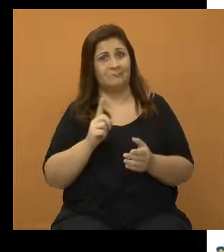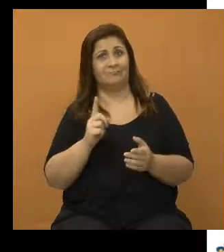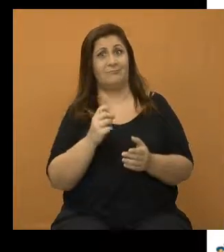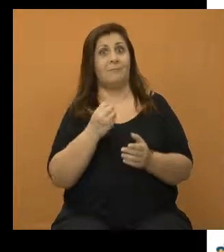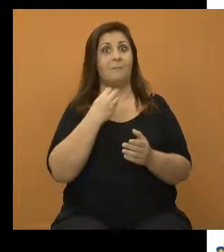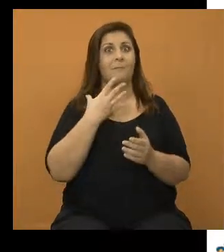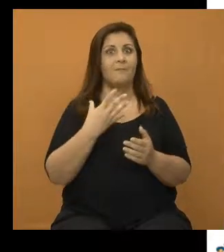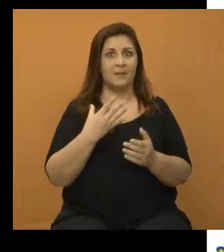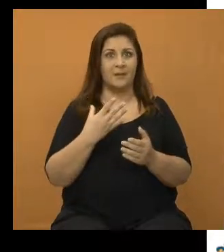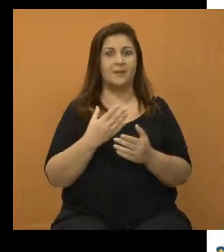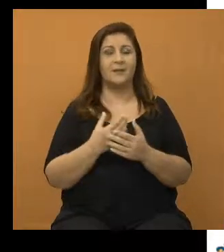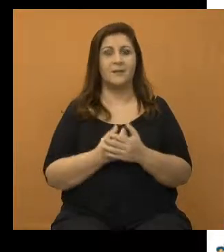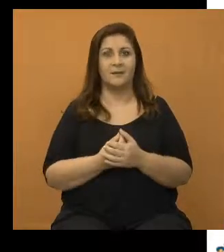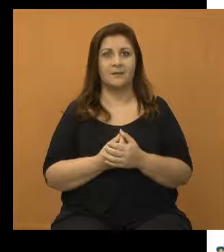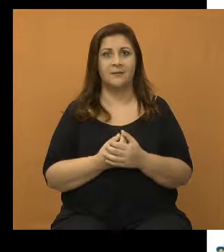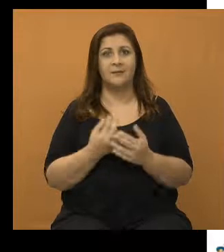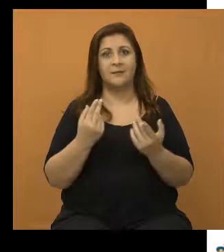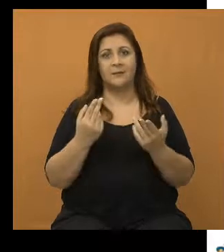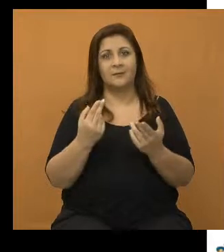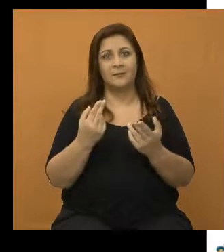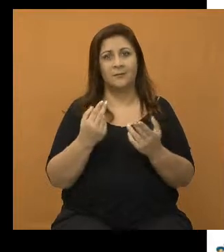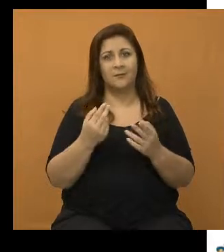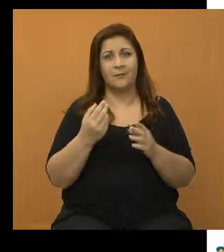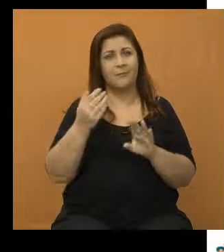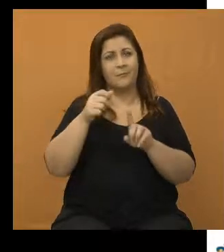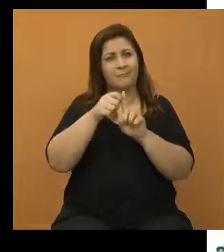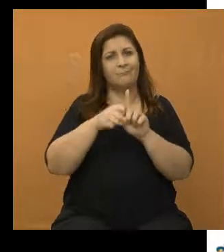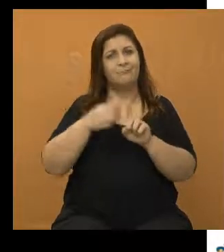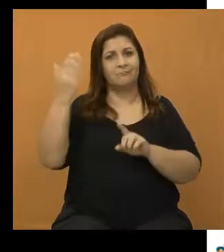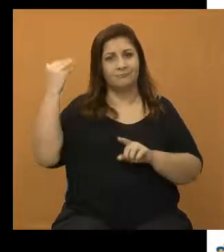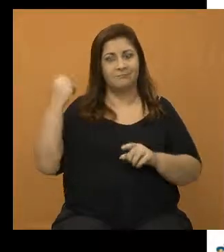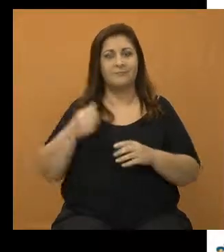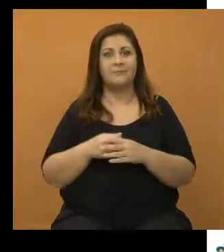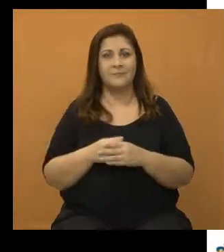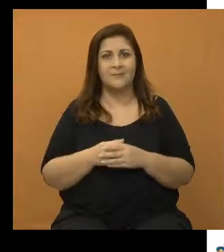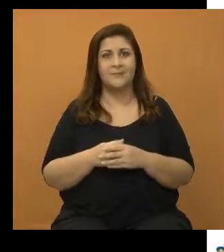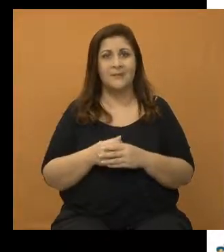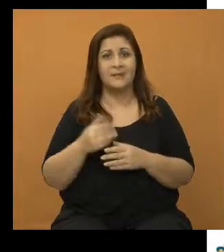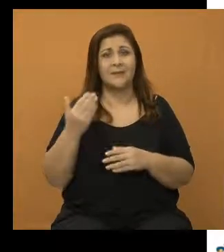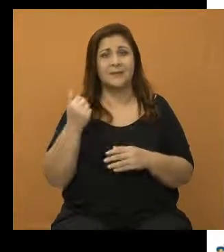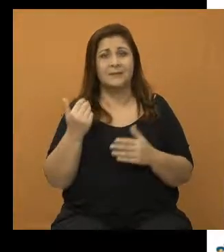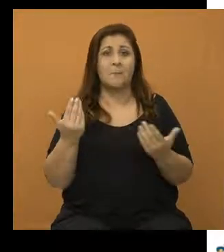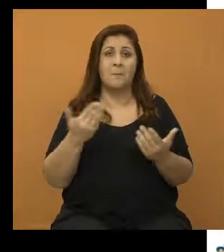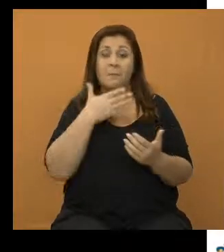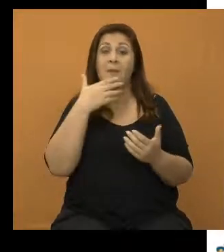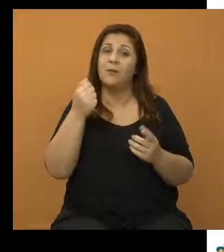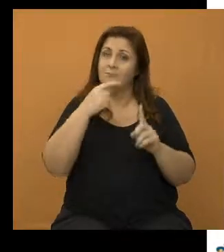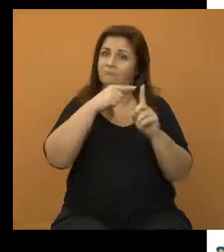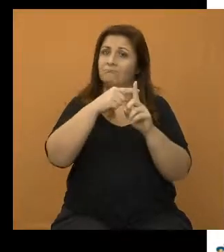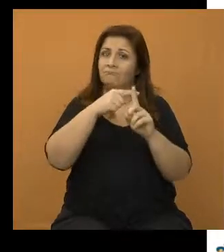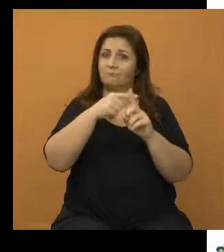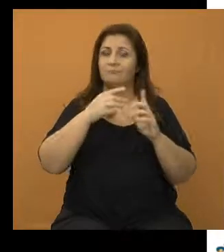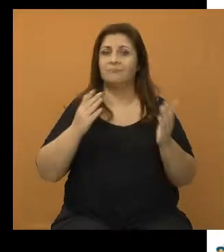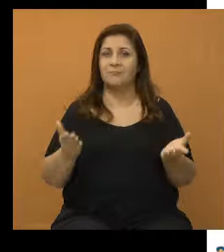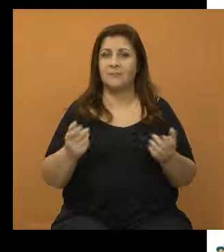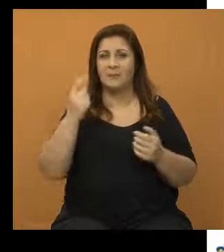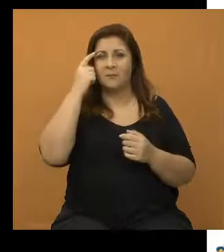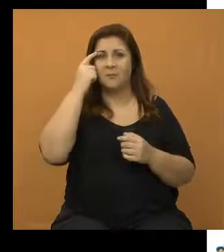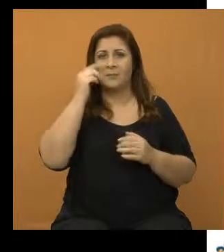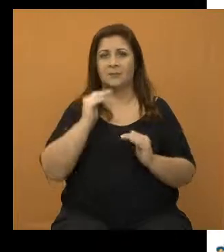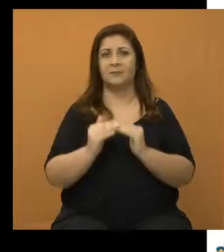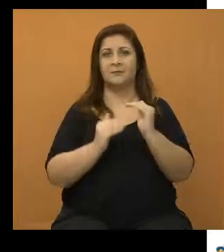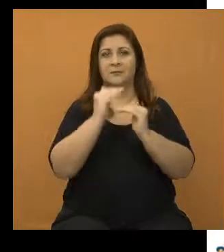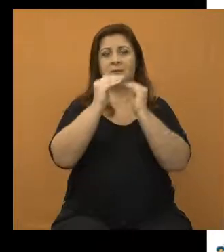bem quanto há meses atrás a gente estava um pouco mais otimista, a gente acreditava que a economia fosse crescer um pouco